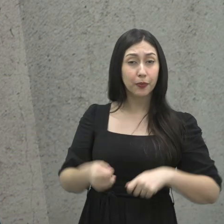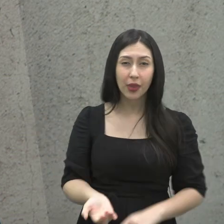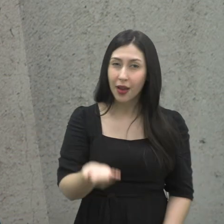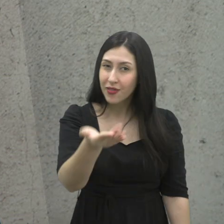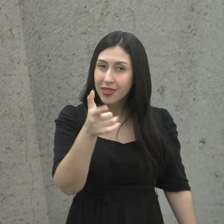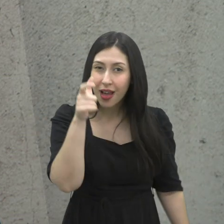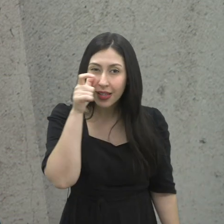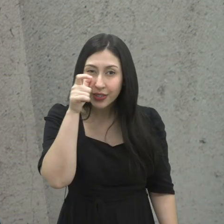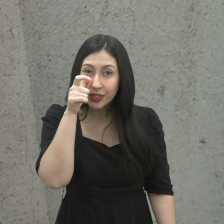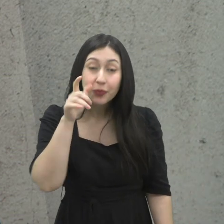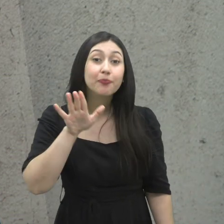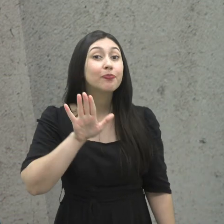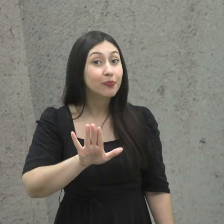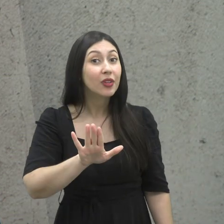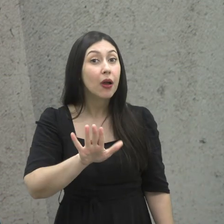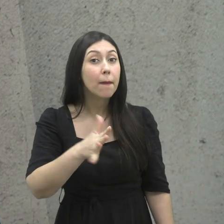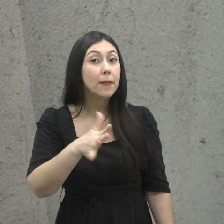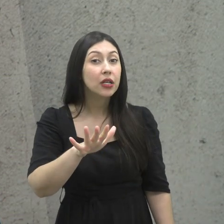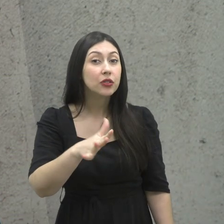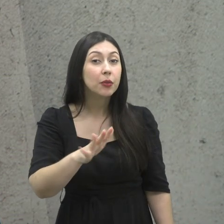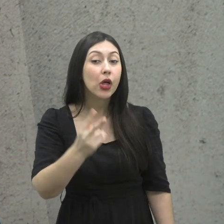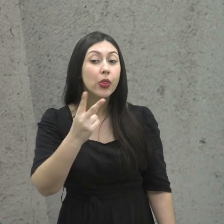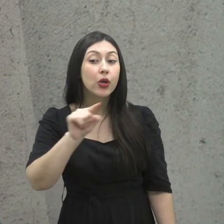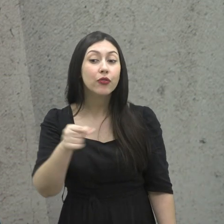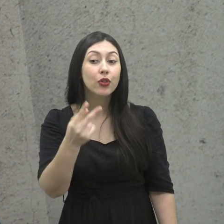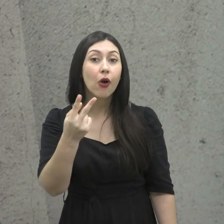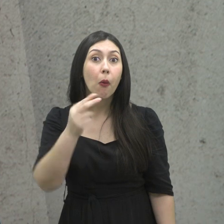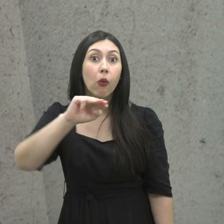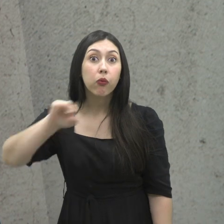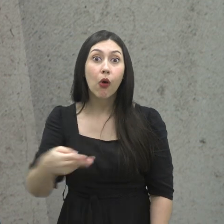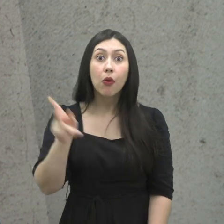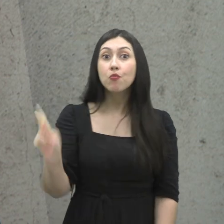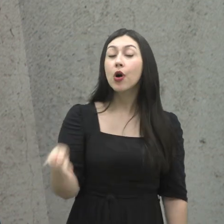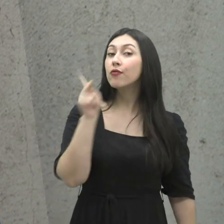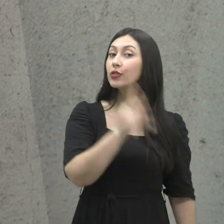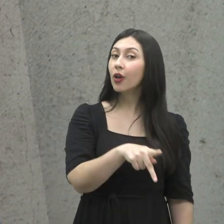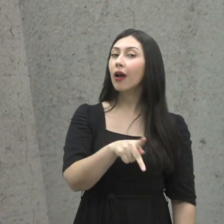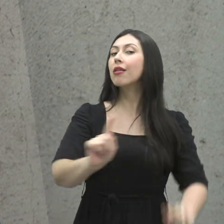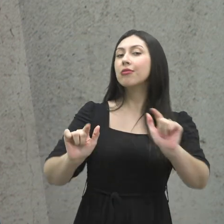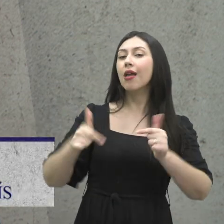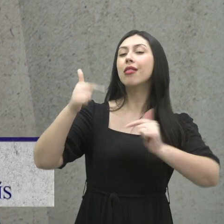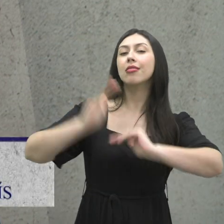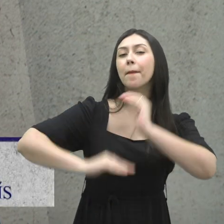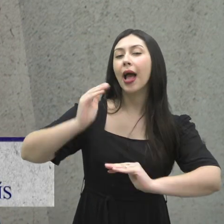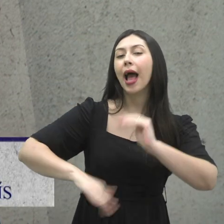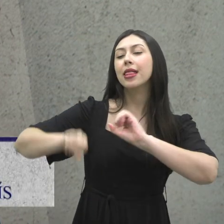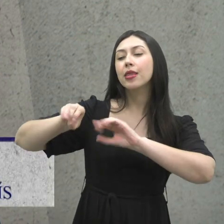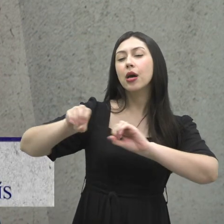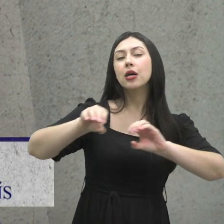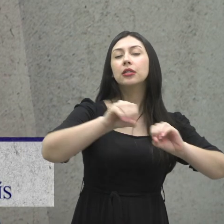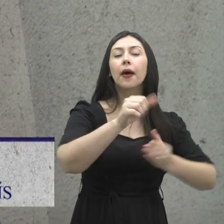está assistindo a gente, para você ter uma ideia, mais de 2,2 milhões de professores atuam na educação básica